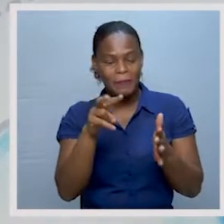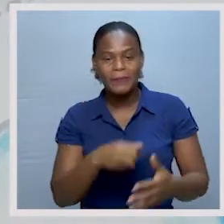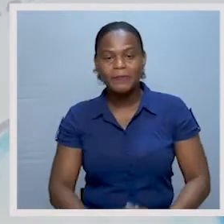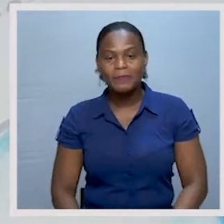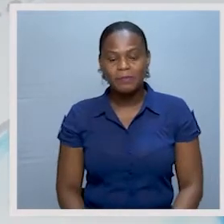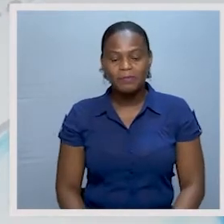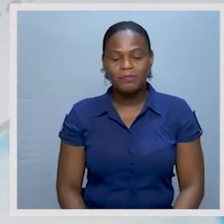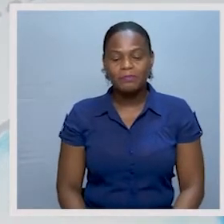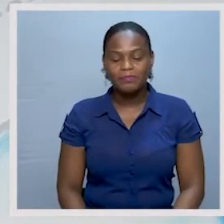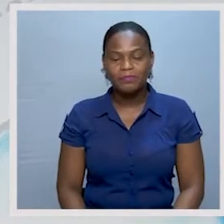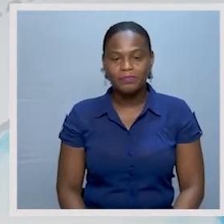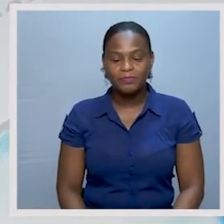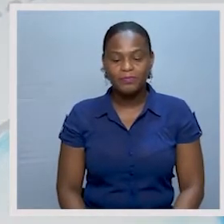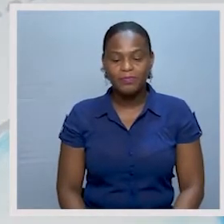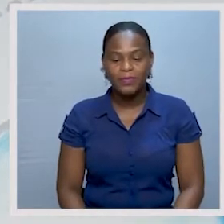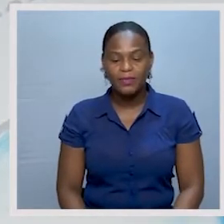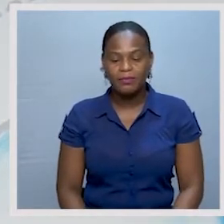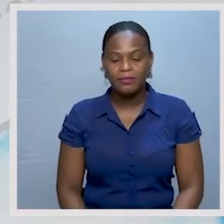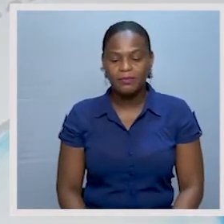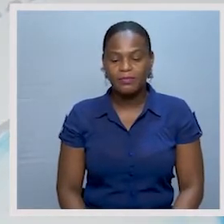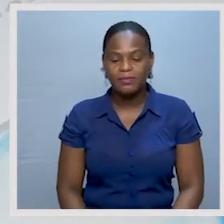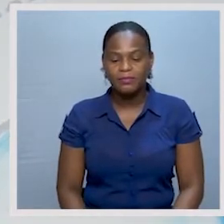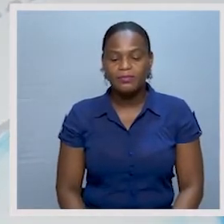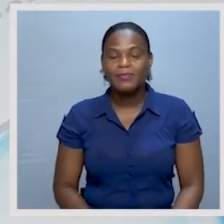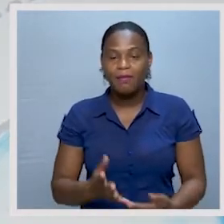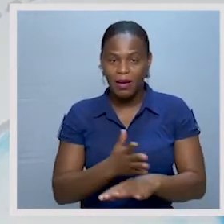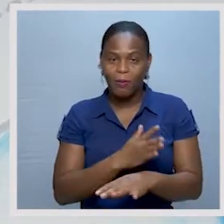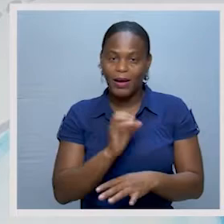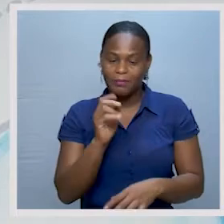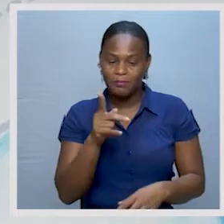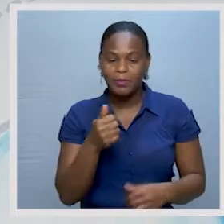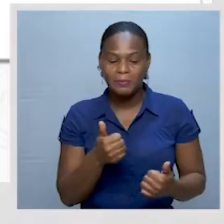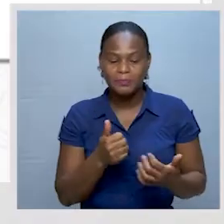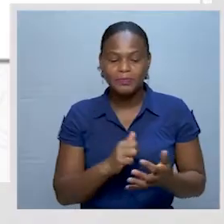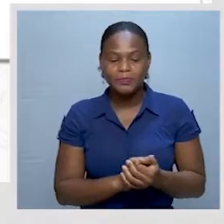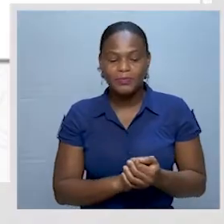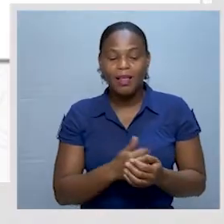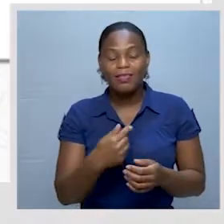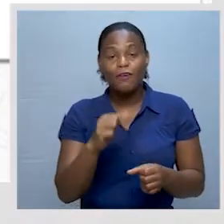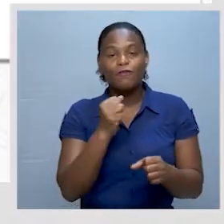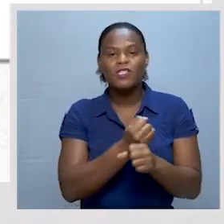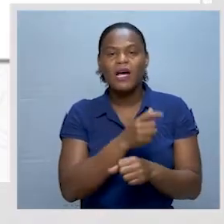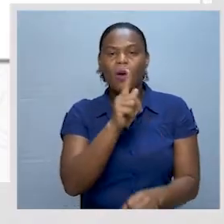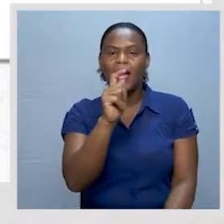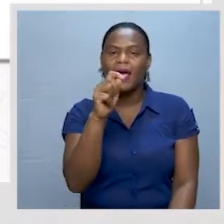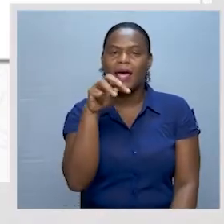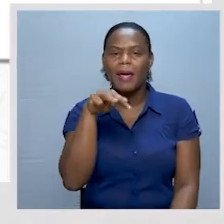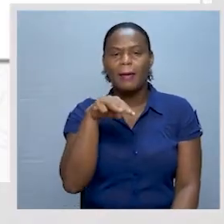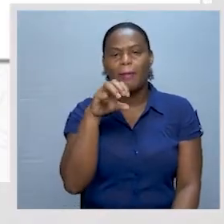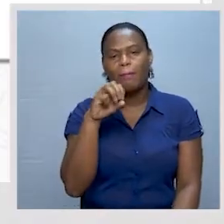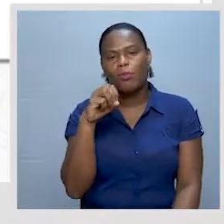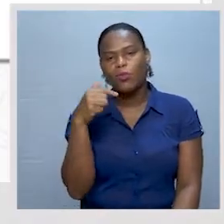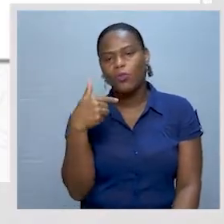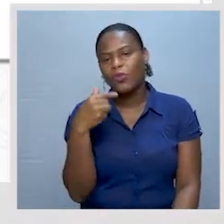imagem. Antes disto, ok? Muito bem. Temos aqui a função